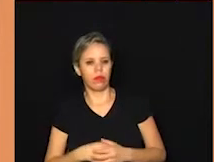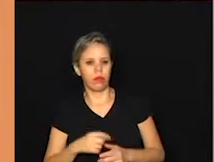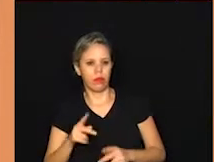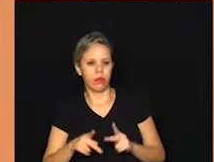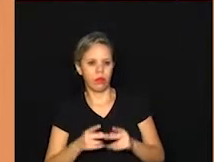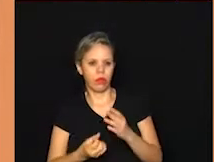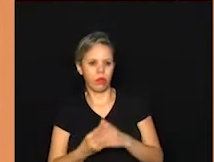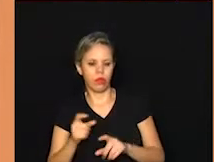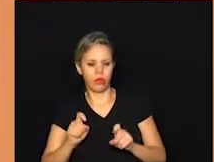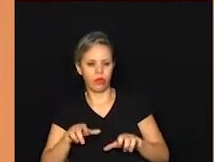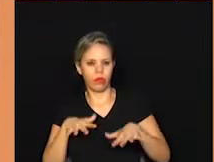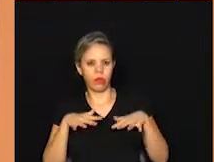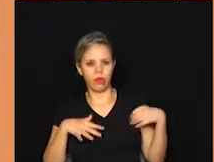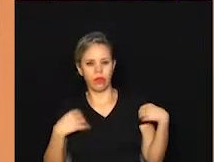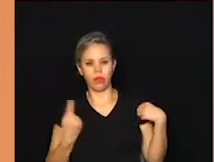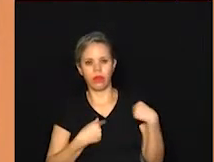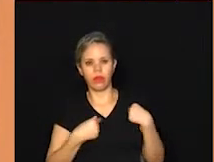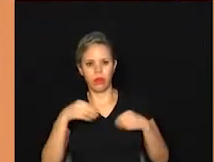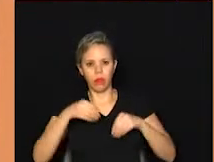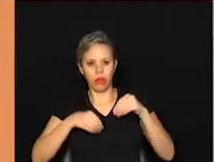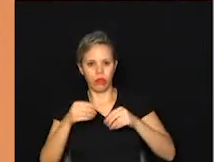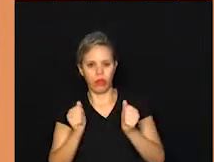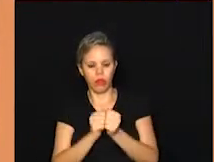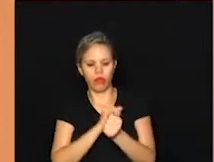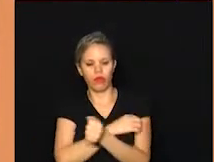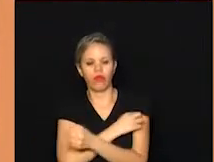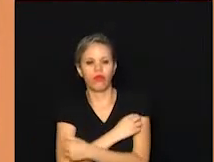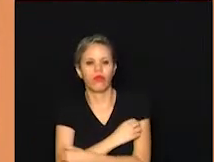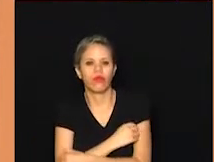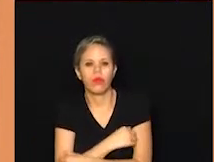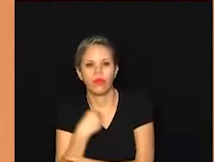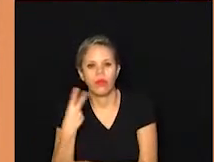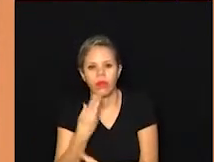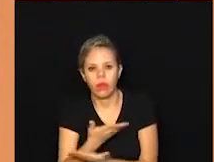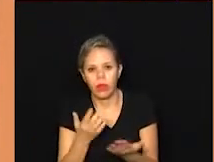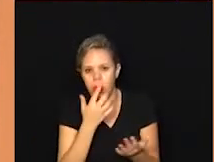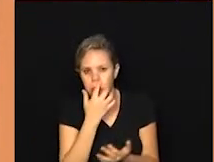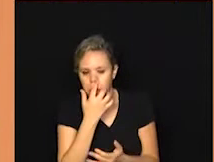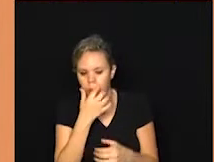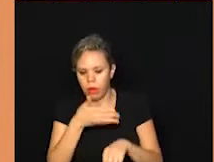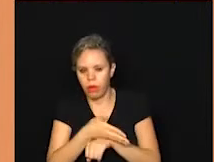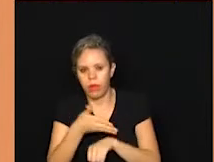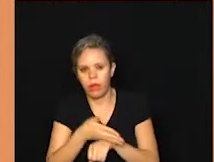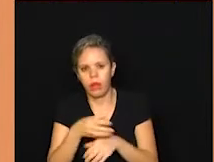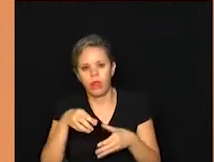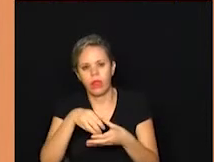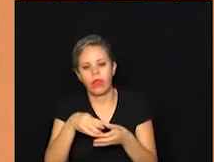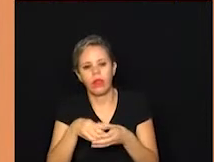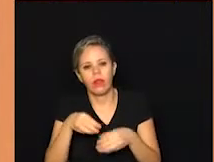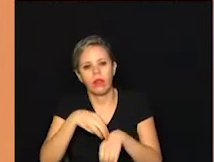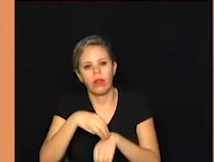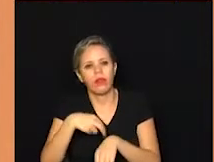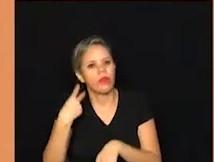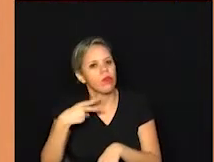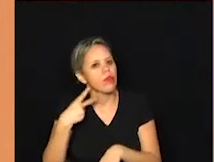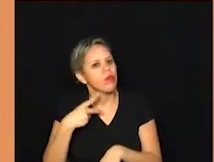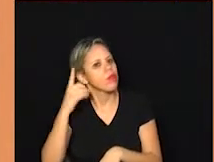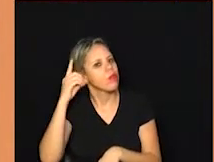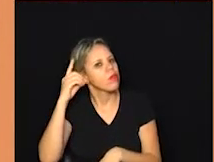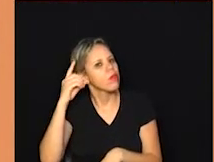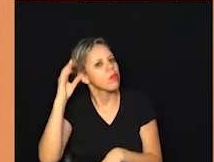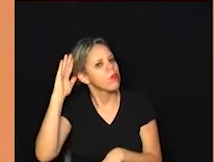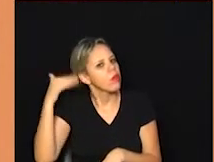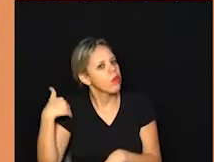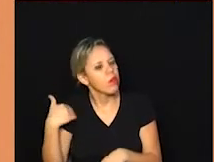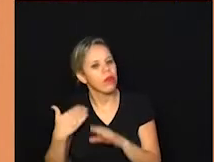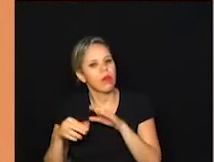acontecer, a gente montou junto com os vereadores que fazem parte da comissão, né? A vereadora Débora Palermo mandou